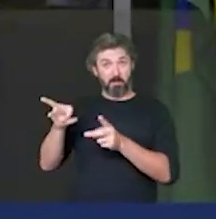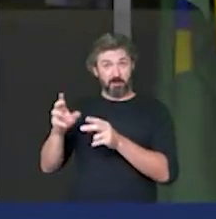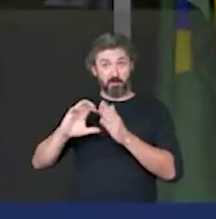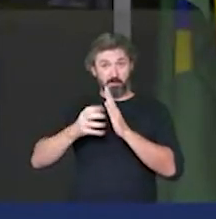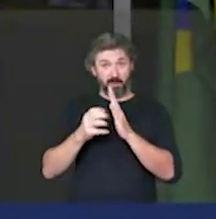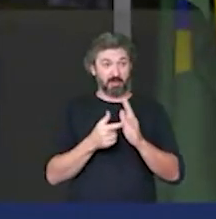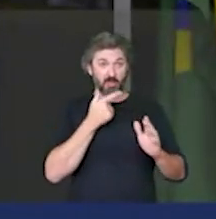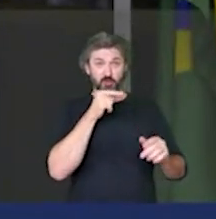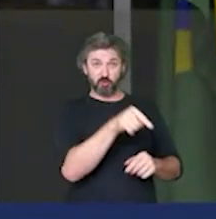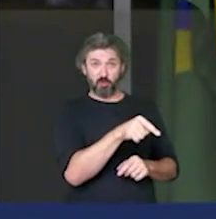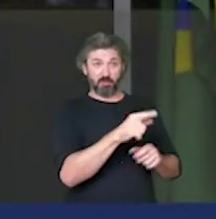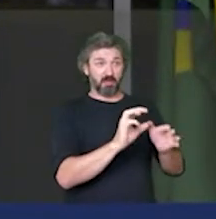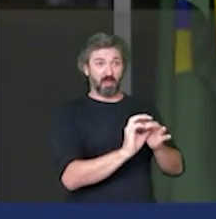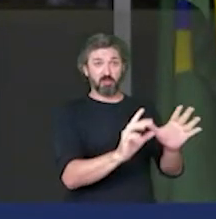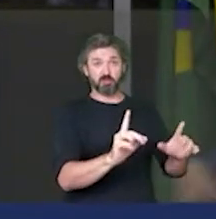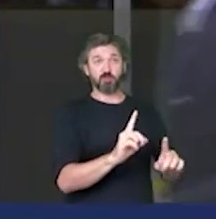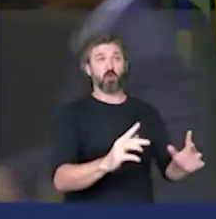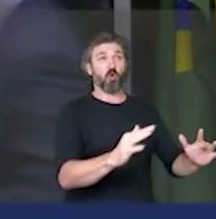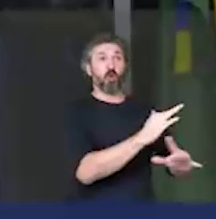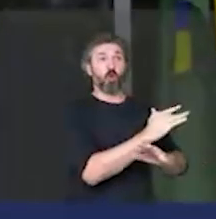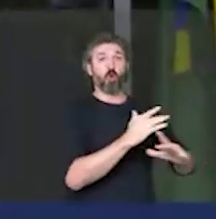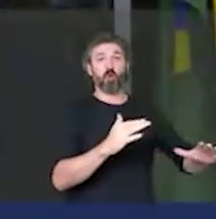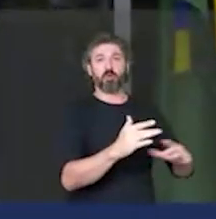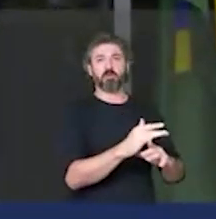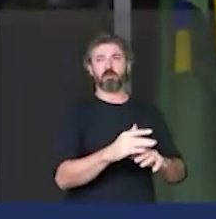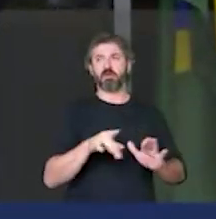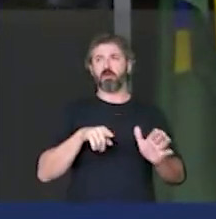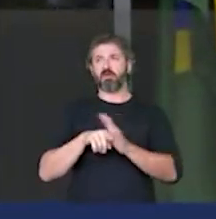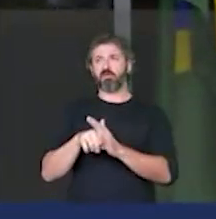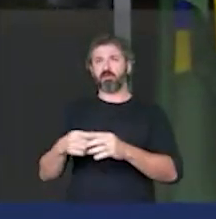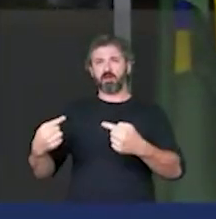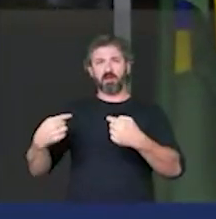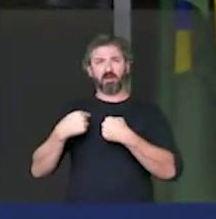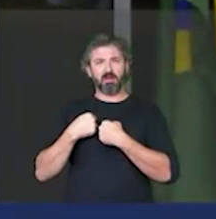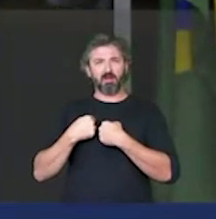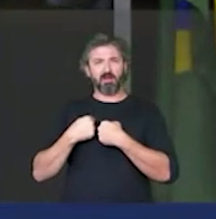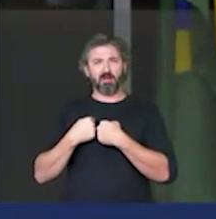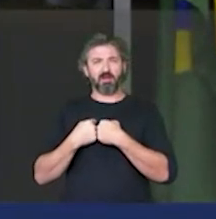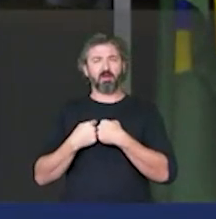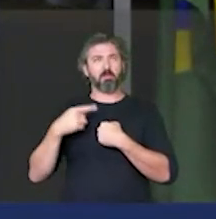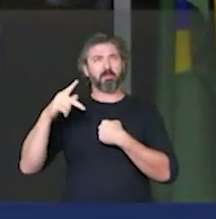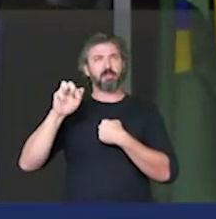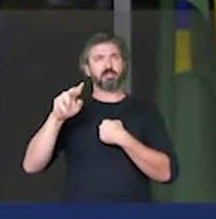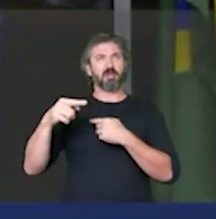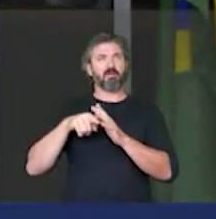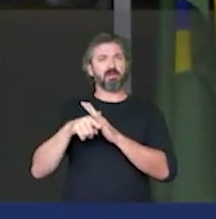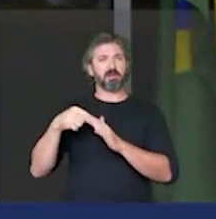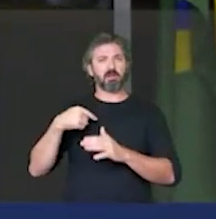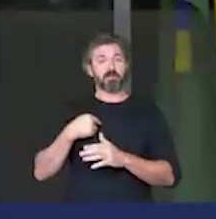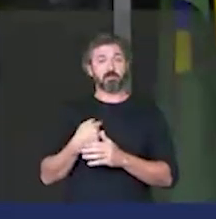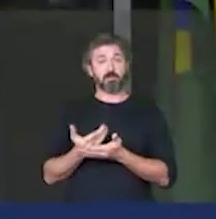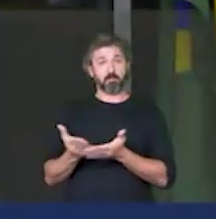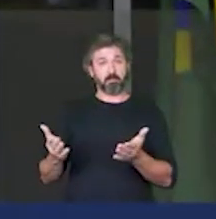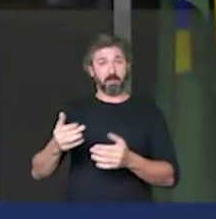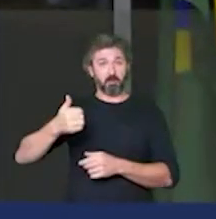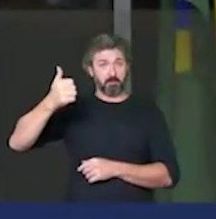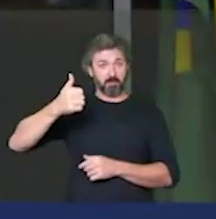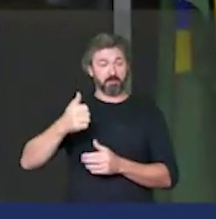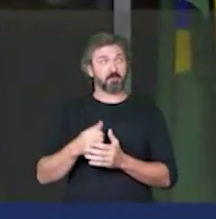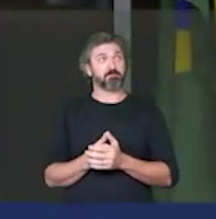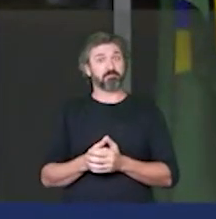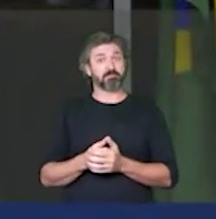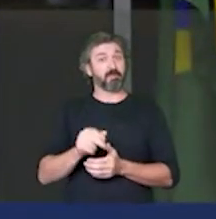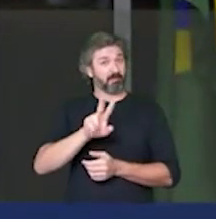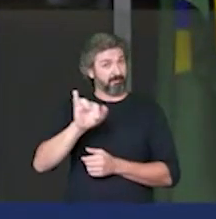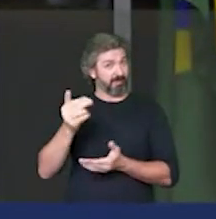está solto, eu sou investigado pelo Procurador-Geral da República. Perdeu a primeira investigação,